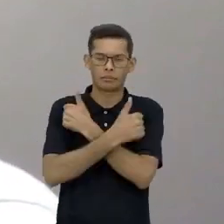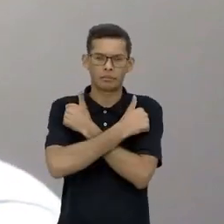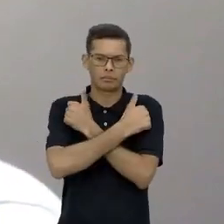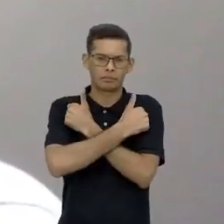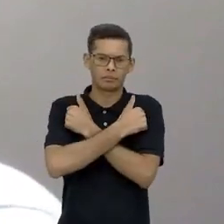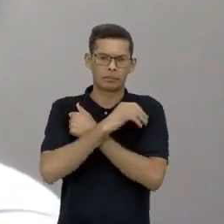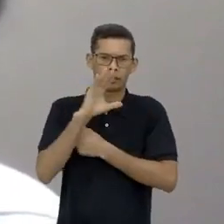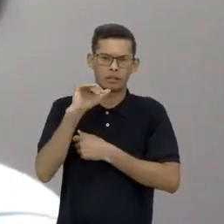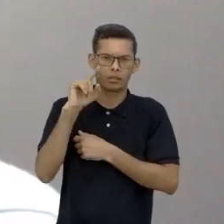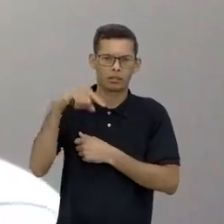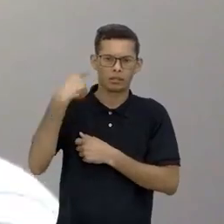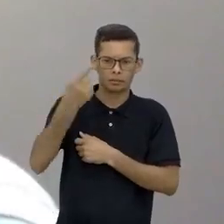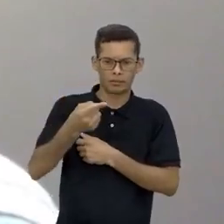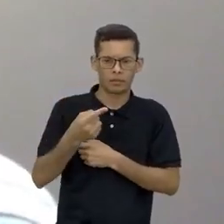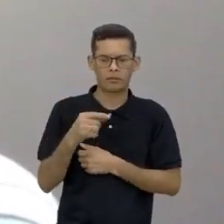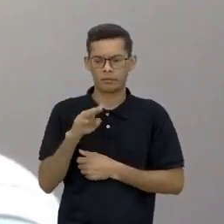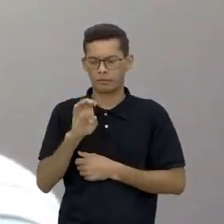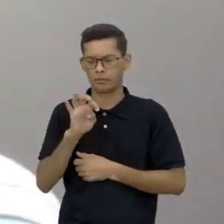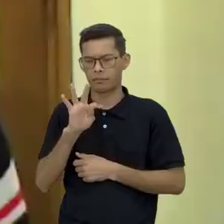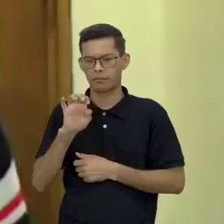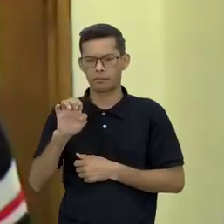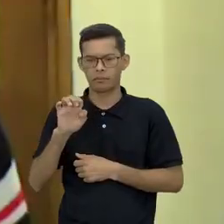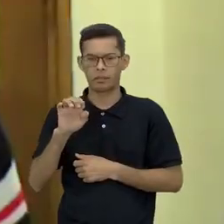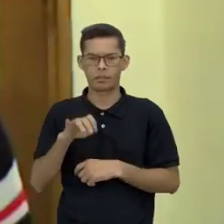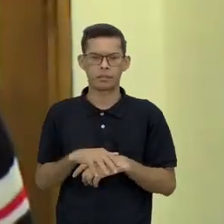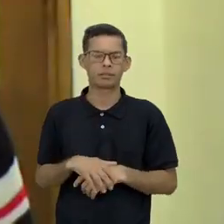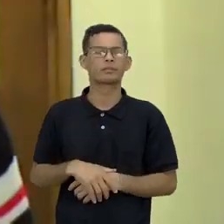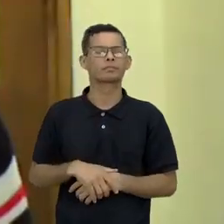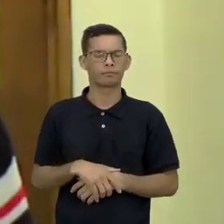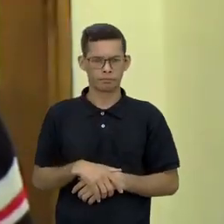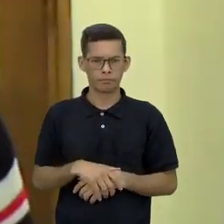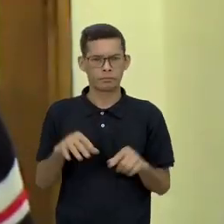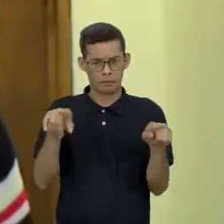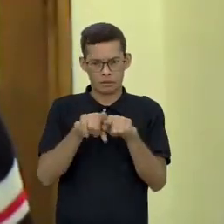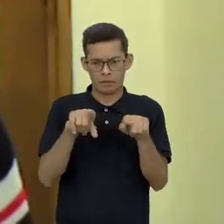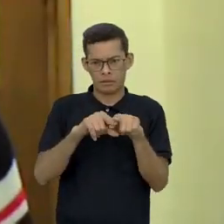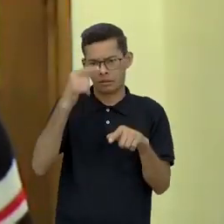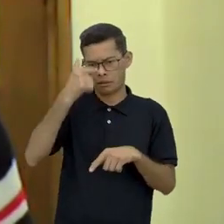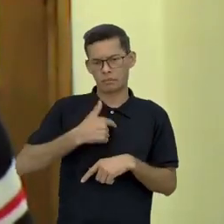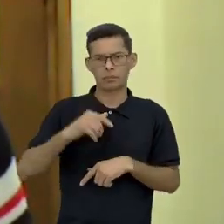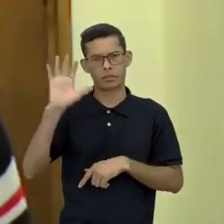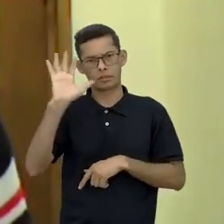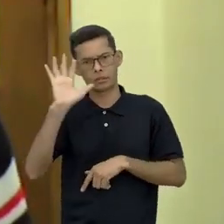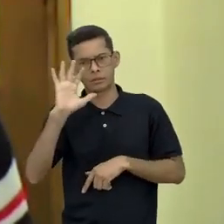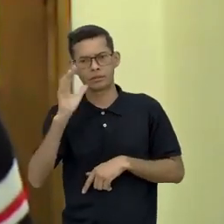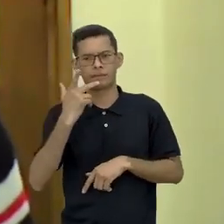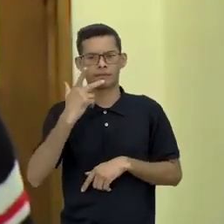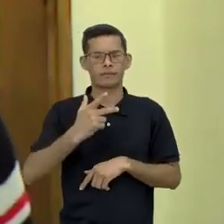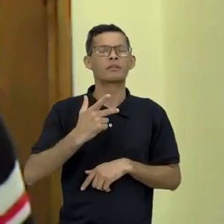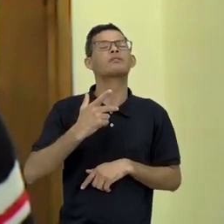e um até breve. Beth? Obrigada, Cris. Eu também me despeço de vocês,